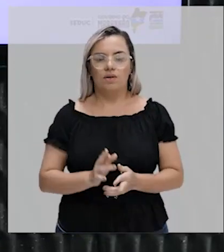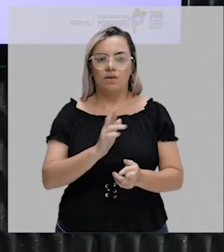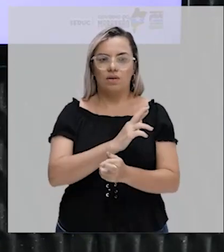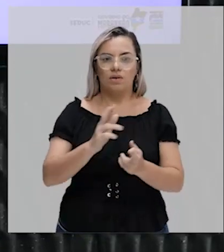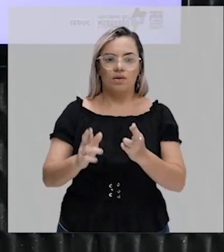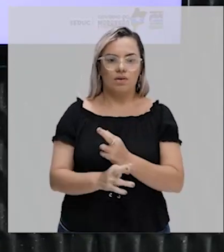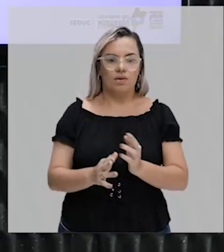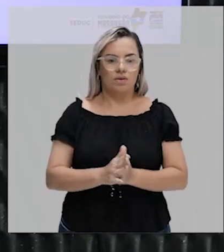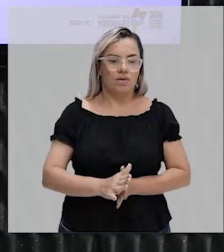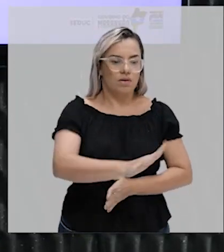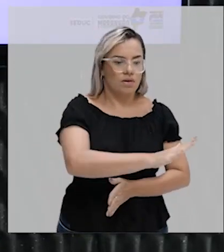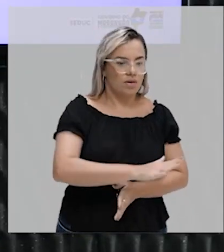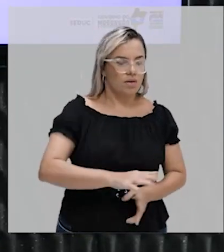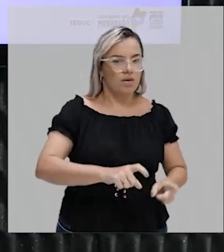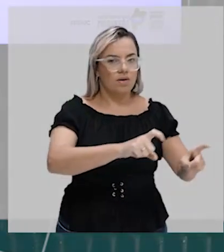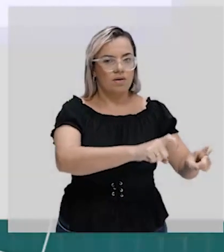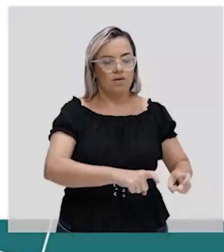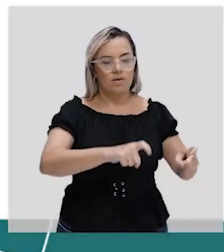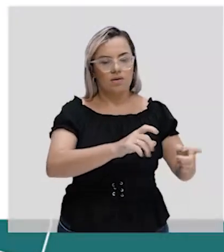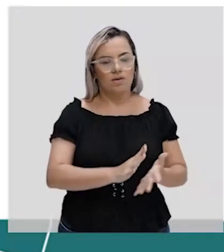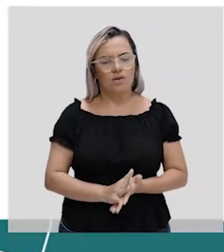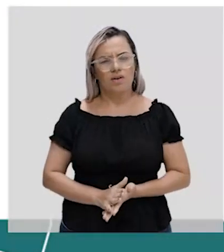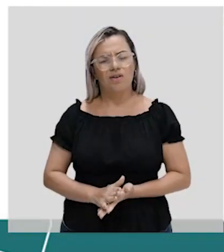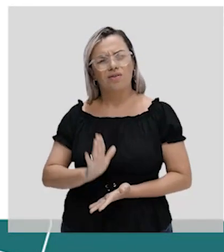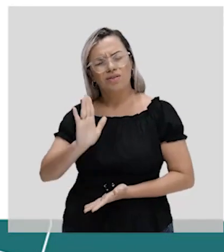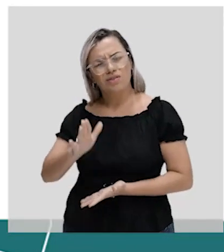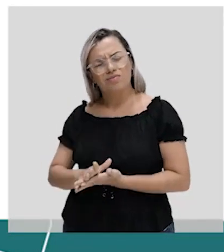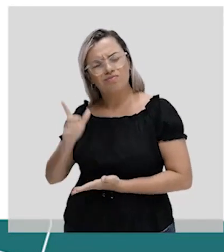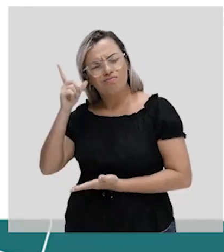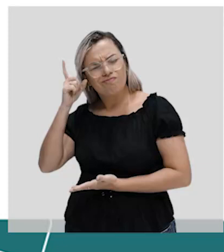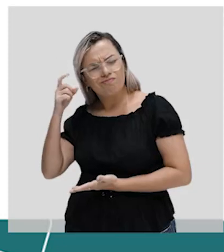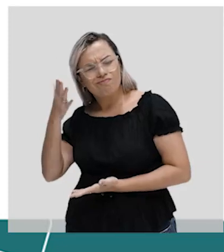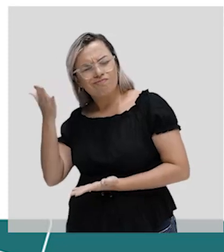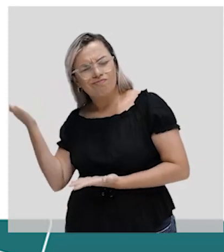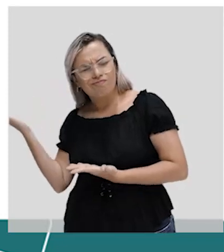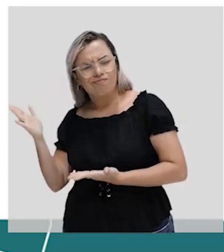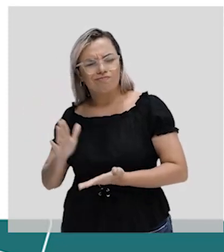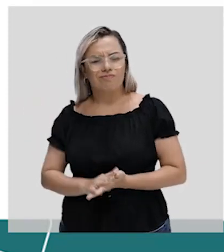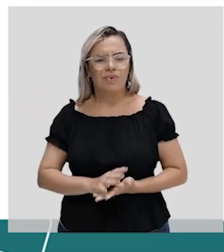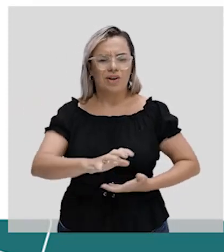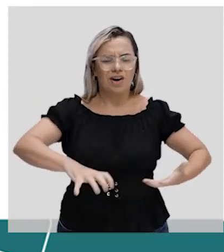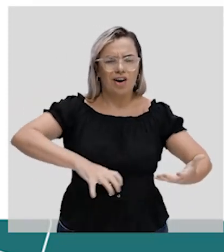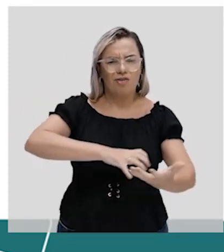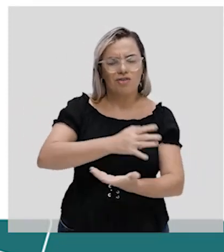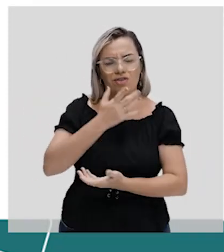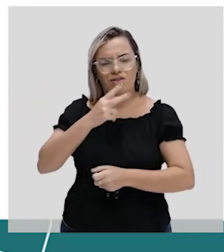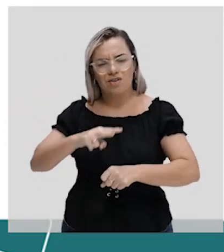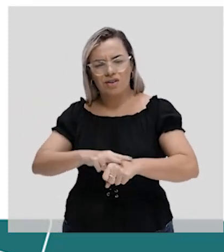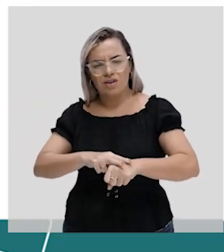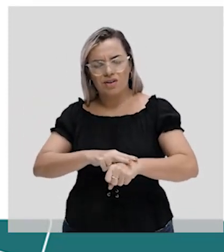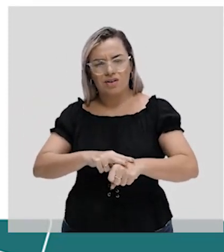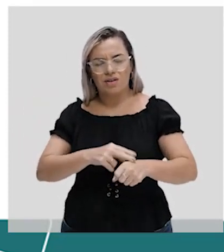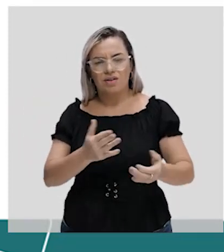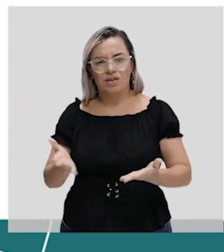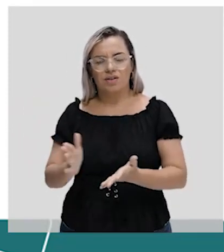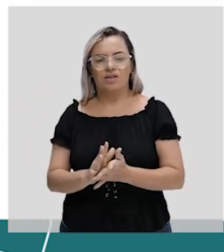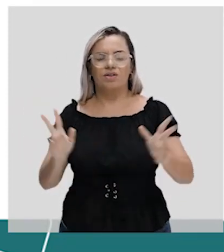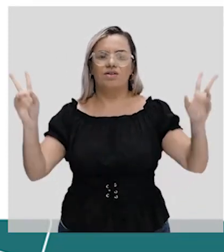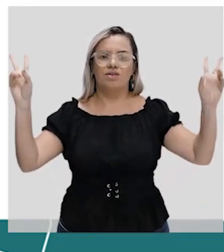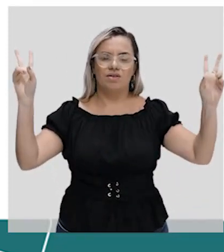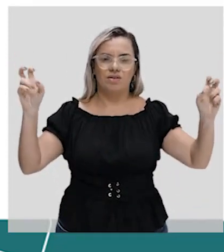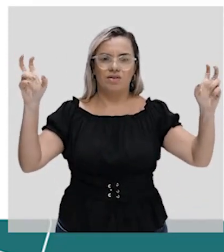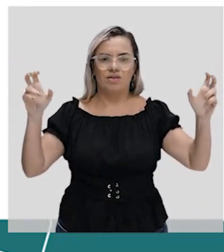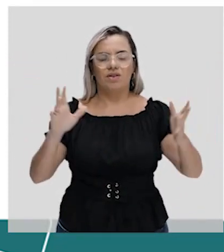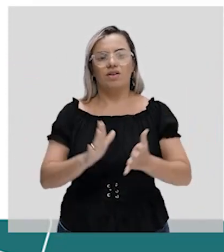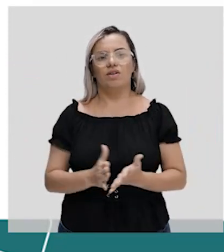Tá? Nós vamos falar, tu já ouviu falar, por exemplo, do que é a Revolução Verde? Tá? Essa é a nossa temática de